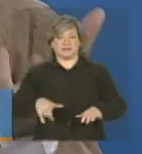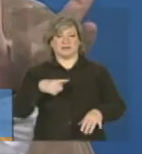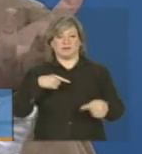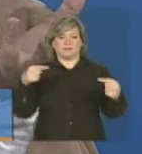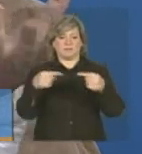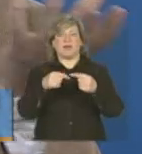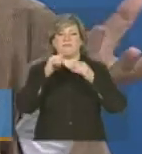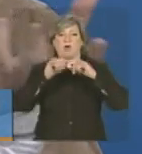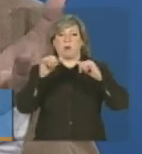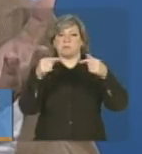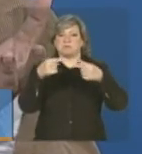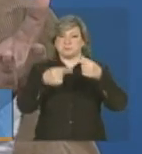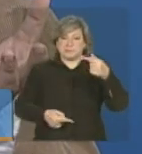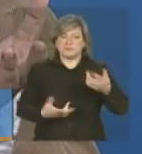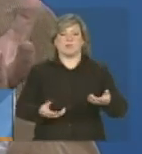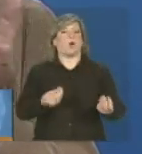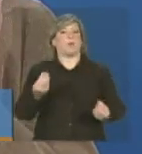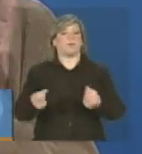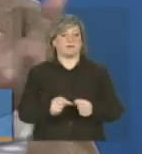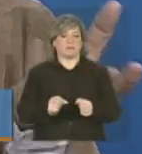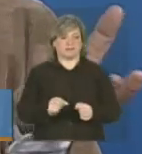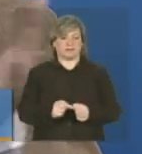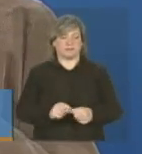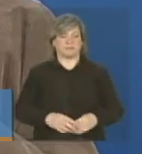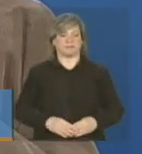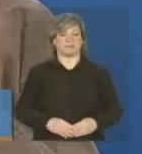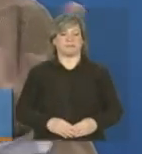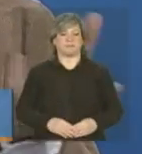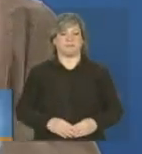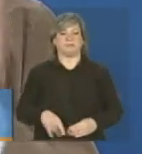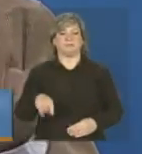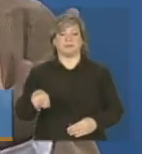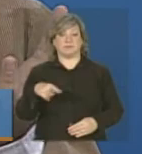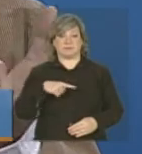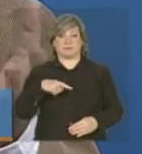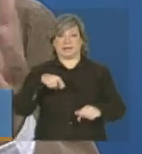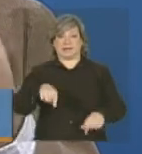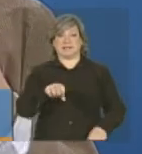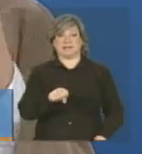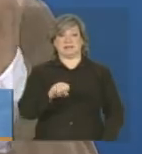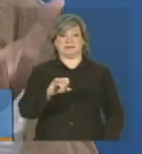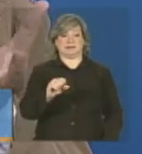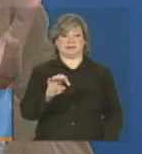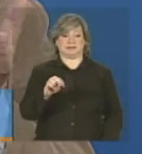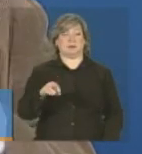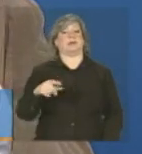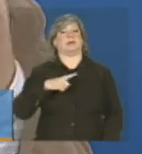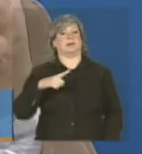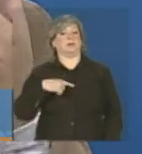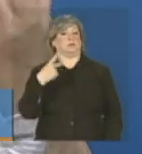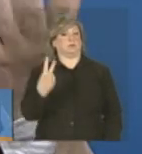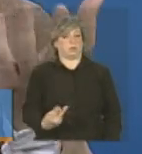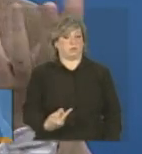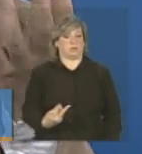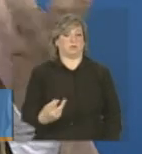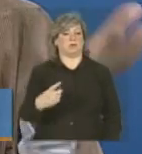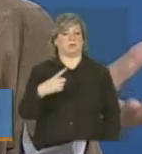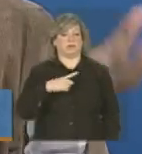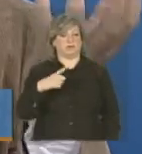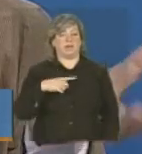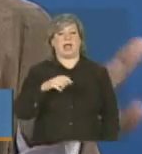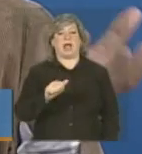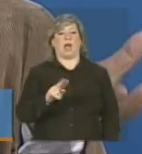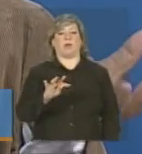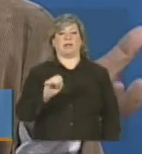SA. Porque, como eu havia falado, para a operacionalização disso, inclui dois sistemas. O sistema de